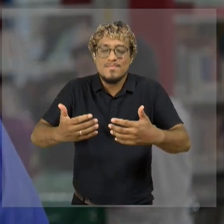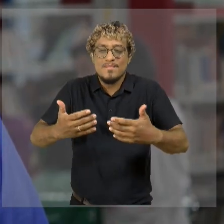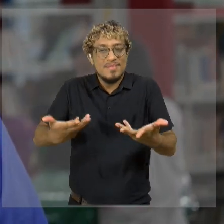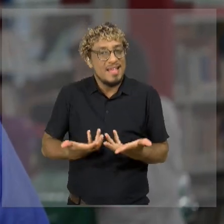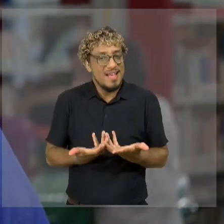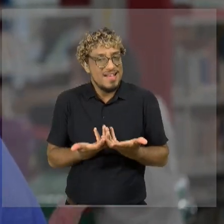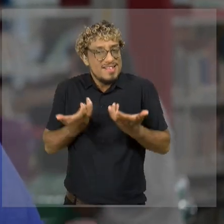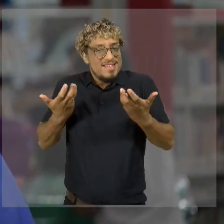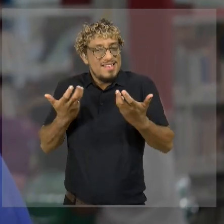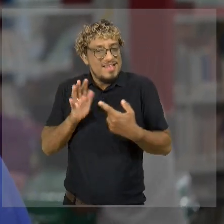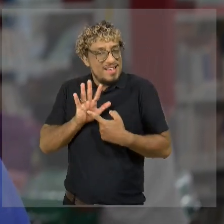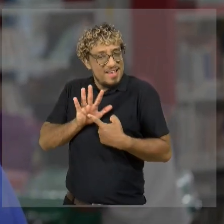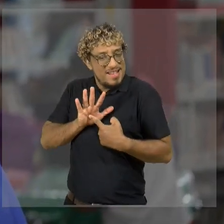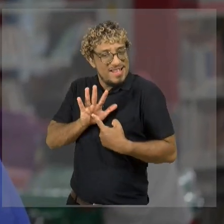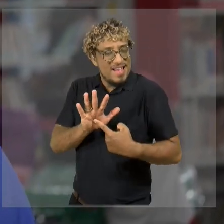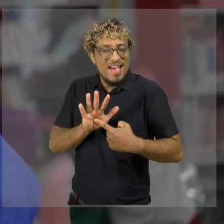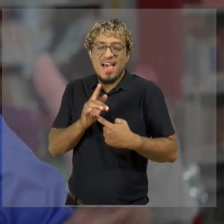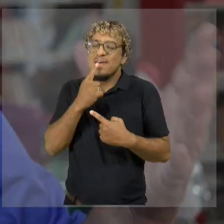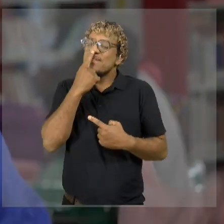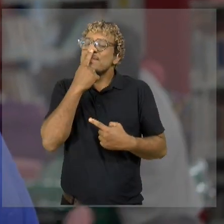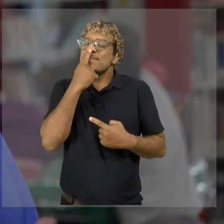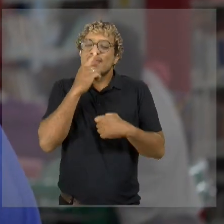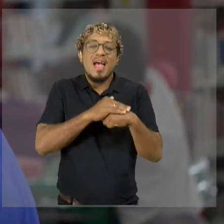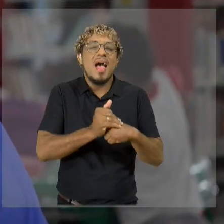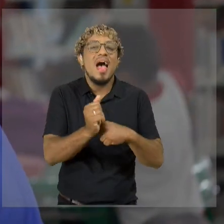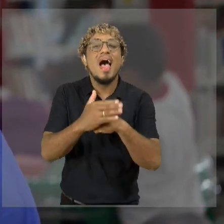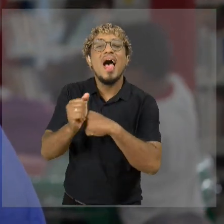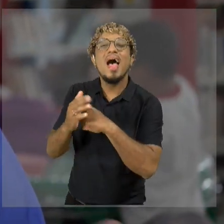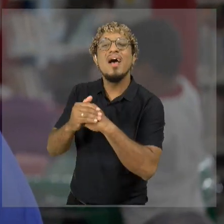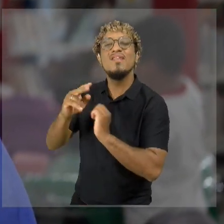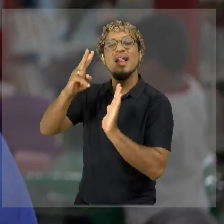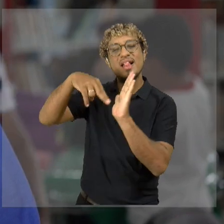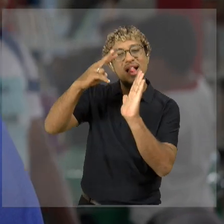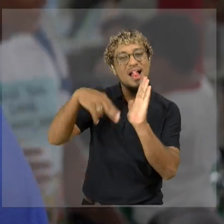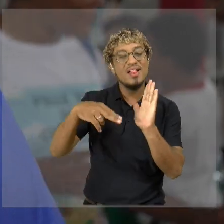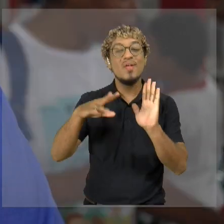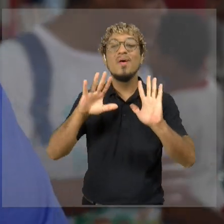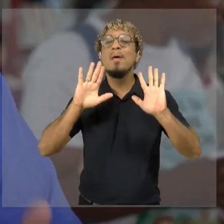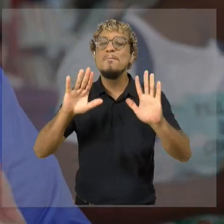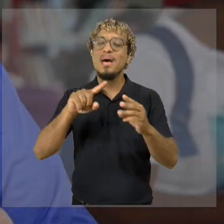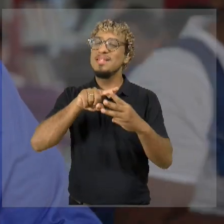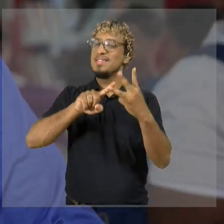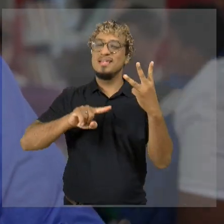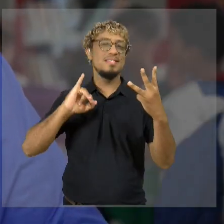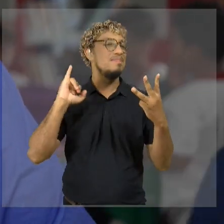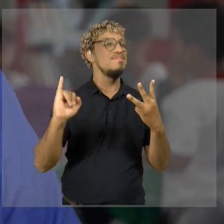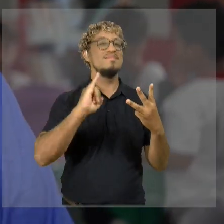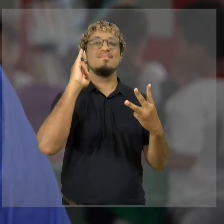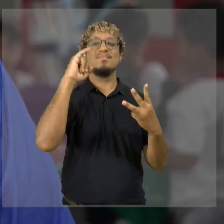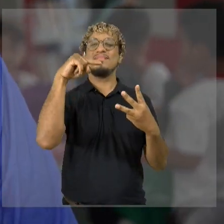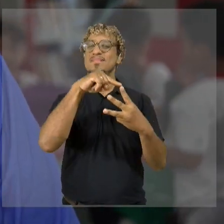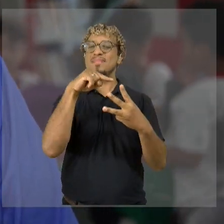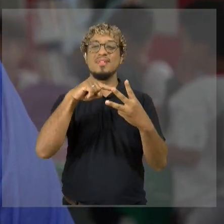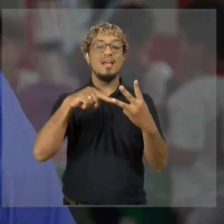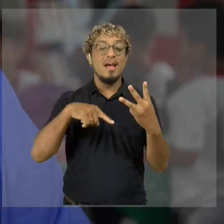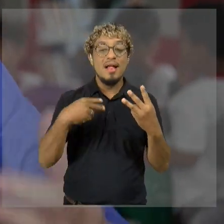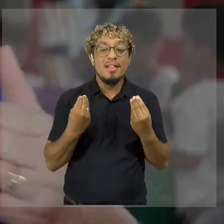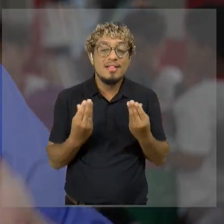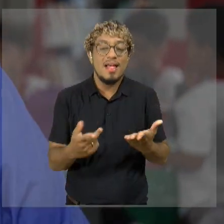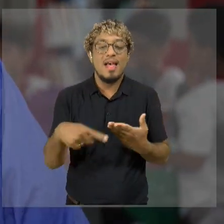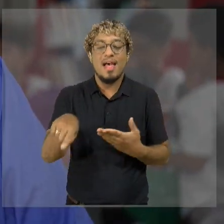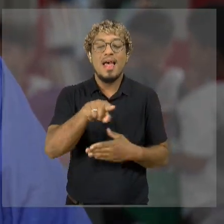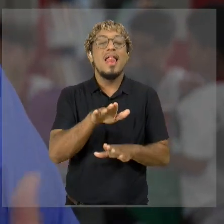afeto então a gente incentiva a leitura mas com esses três ingredientes que são fundamentais para que as crianças gostem da